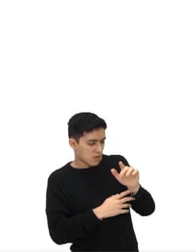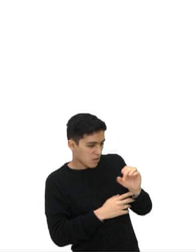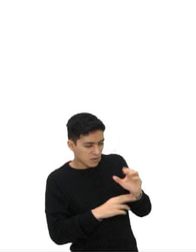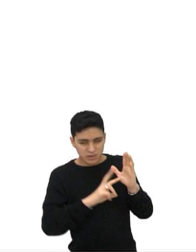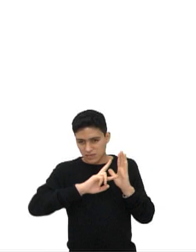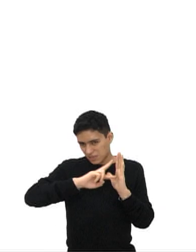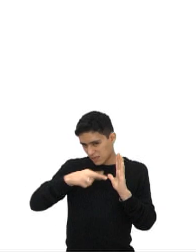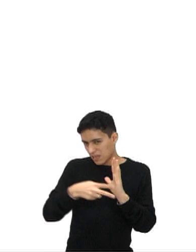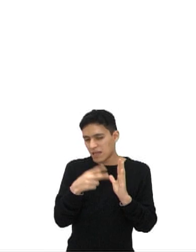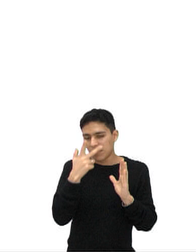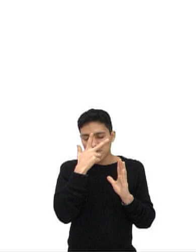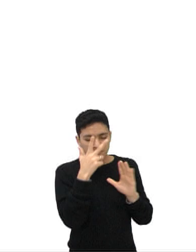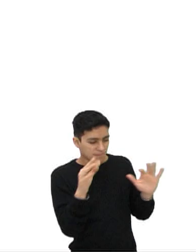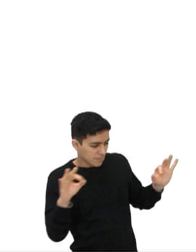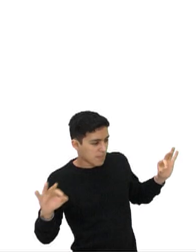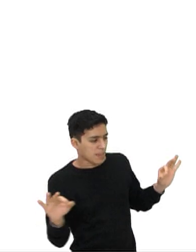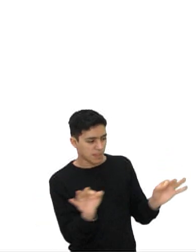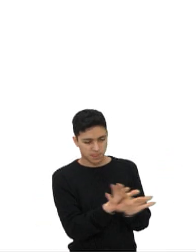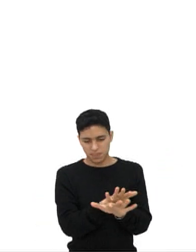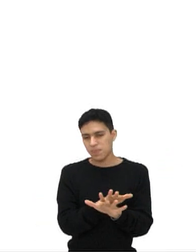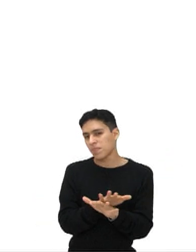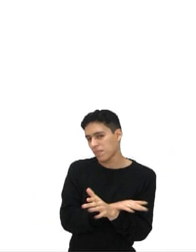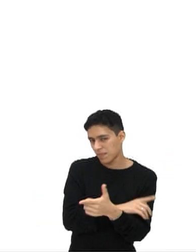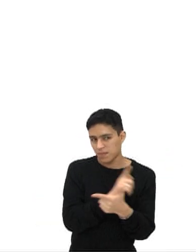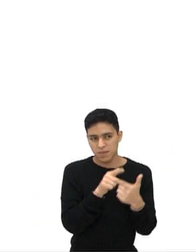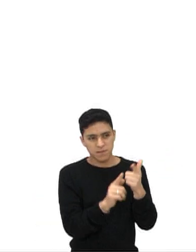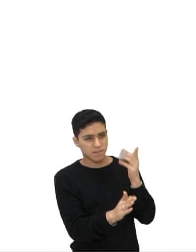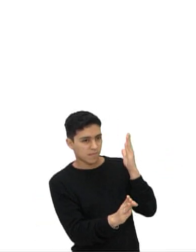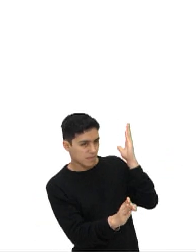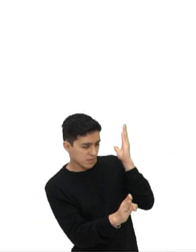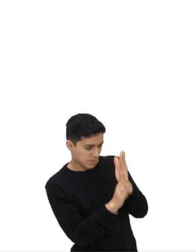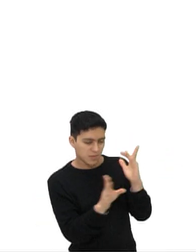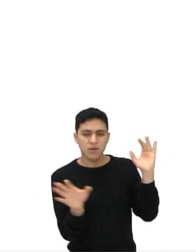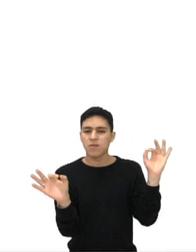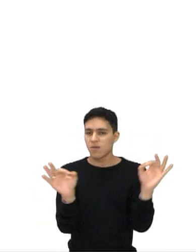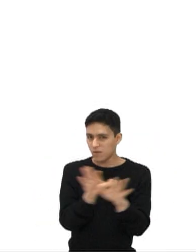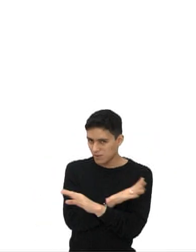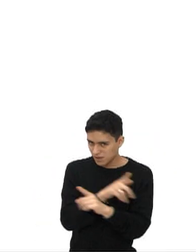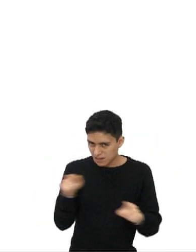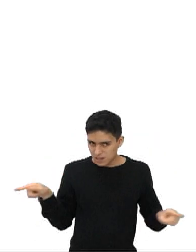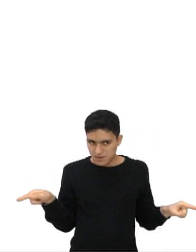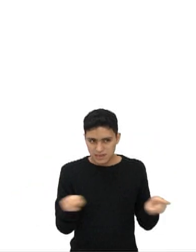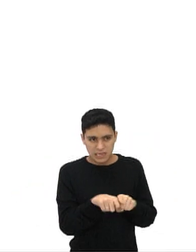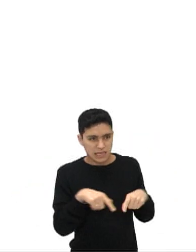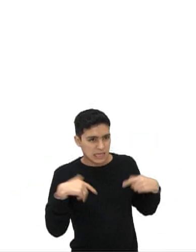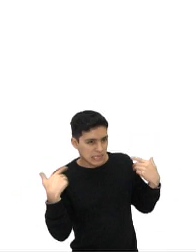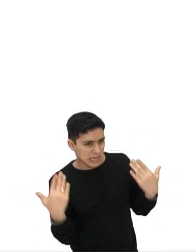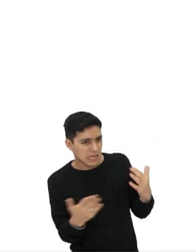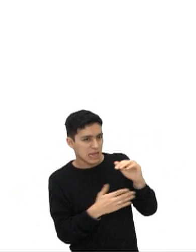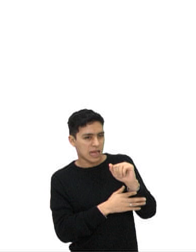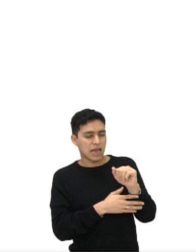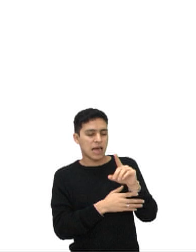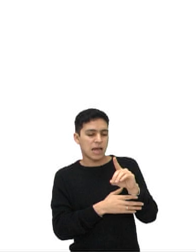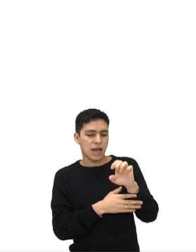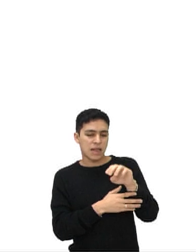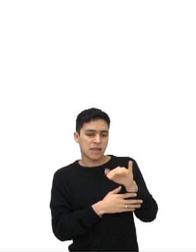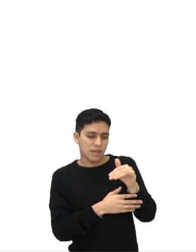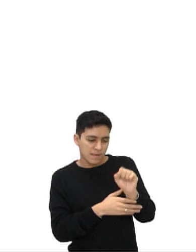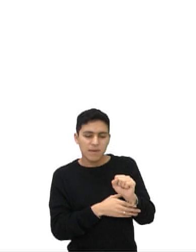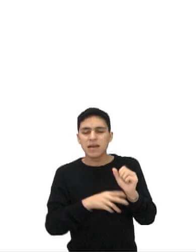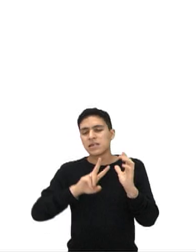já começa de conclusão, né? Portanto, conclusão também. Ademais da ideia